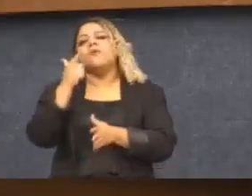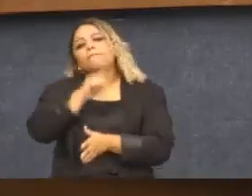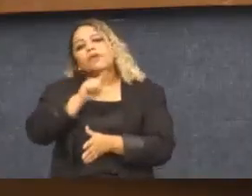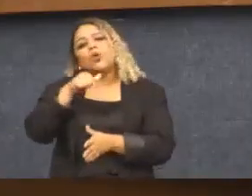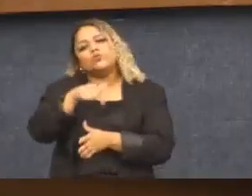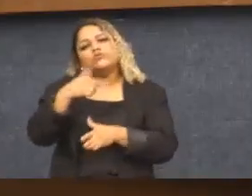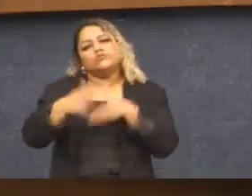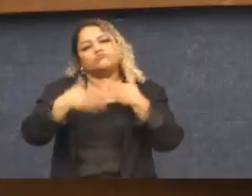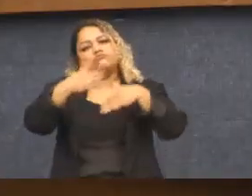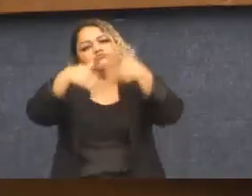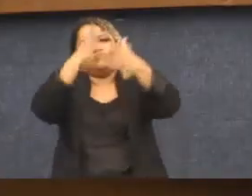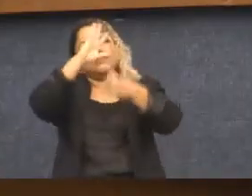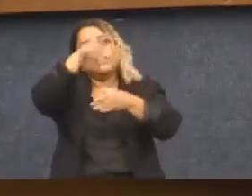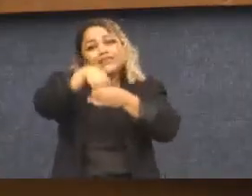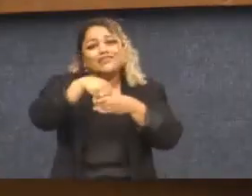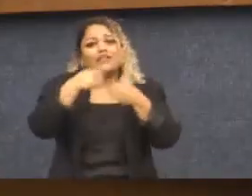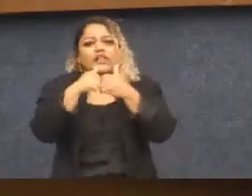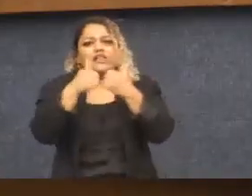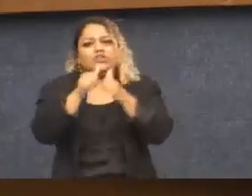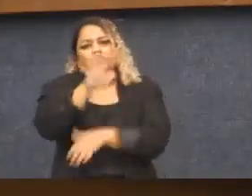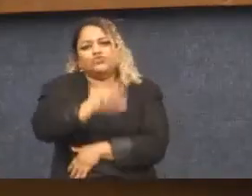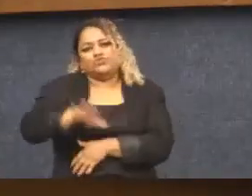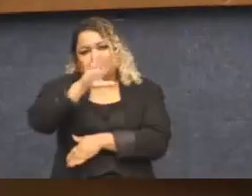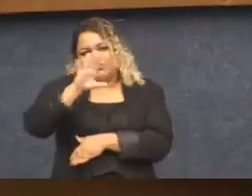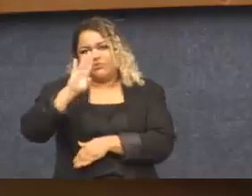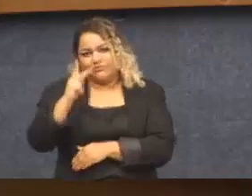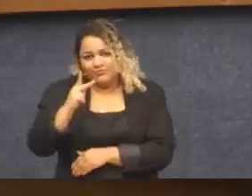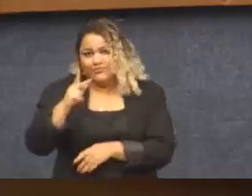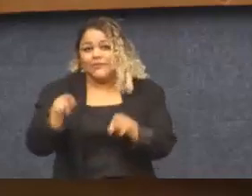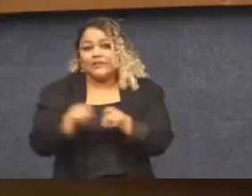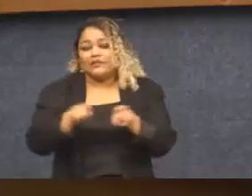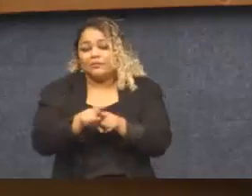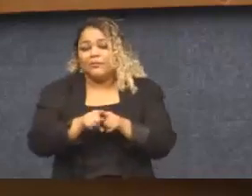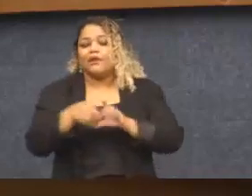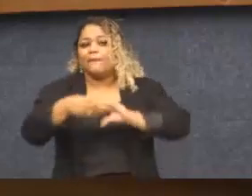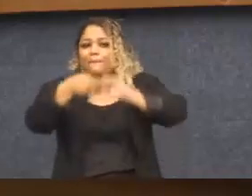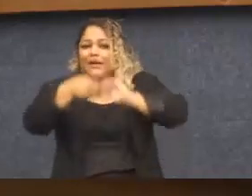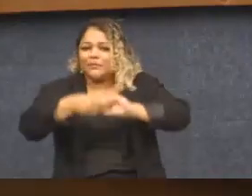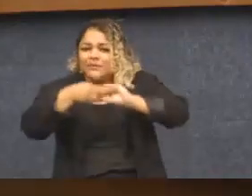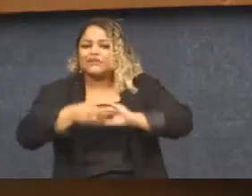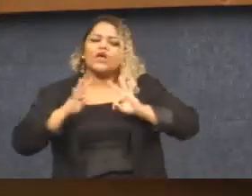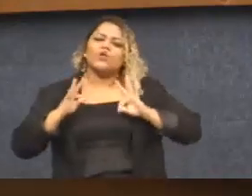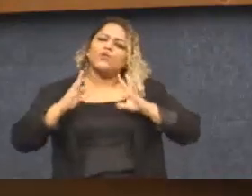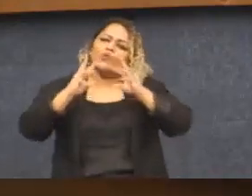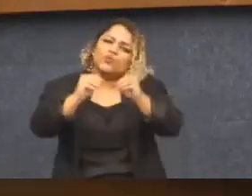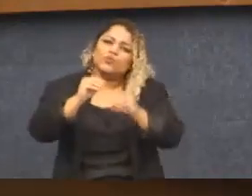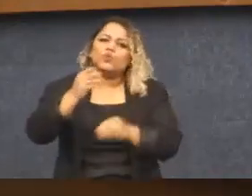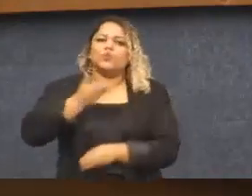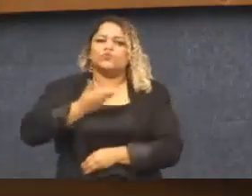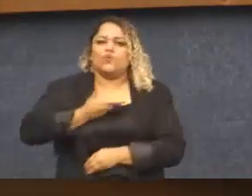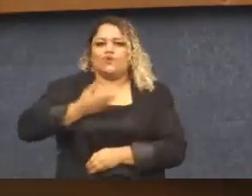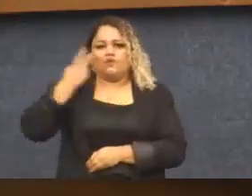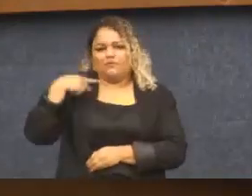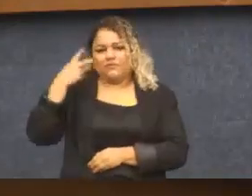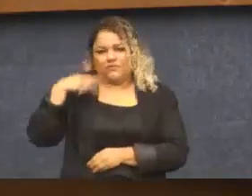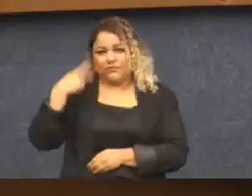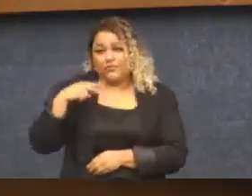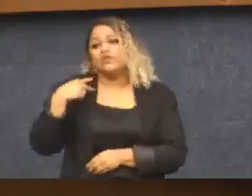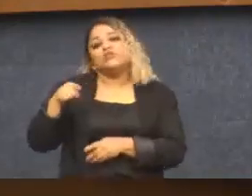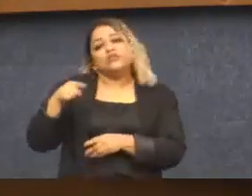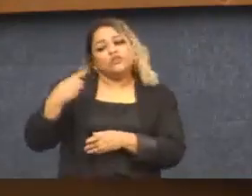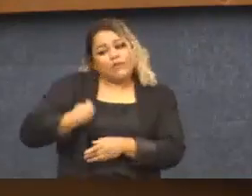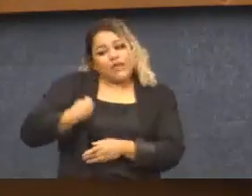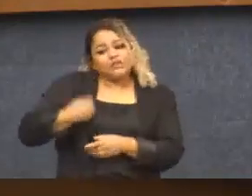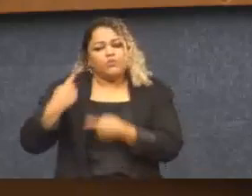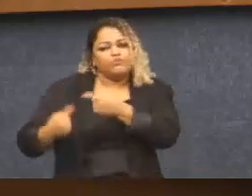sistema dentro do transporte público da nossa cidade. E, claro, também parabenizar todos os colegas vereadores que participaram ativamente desse